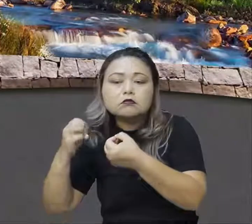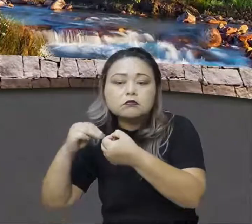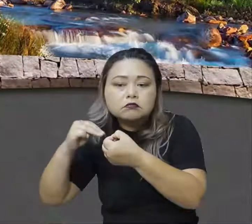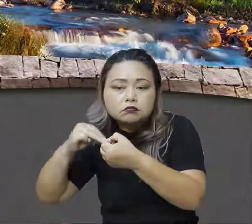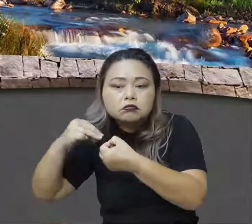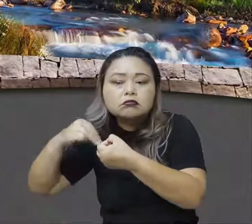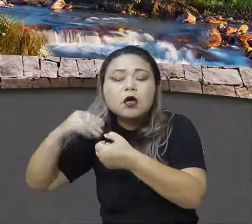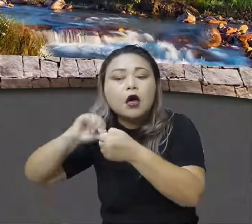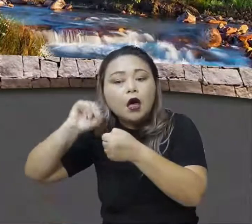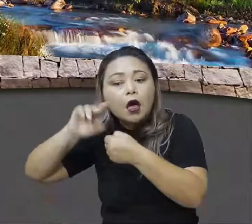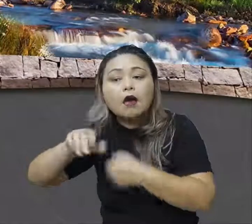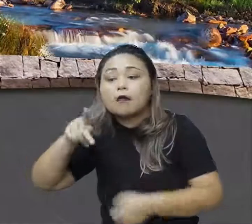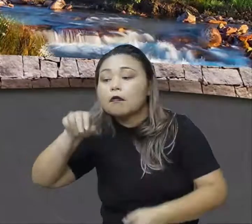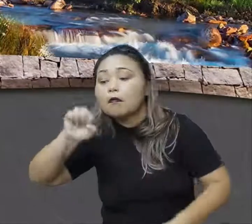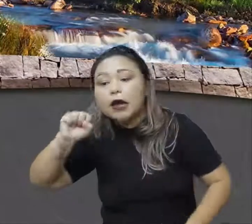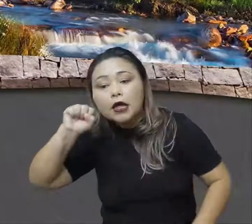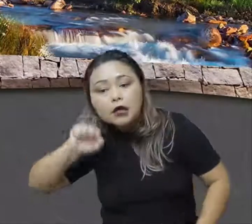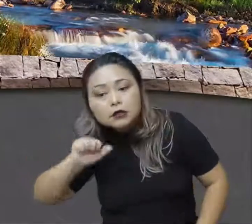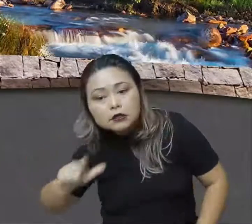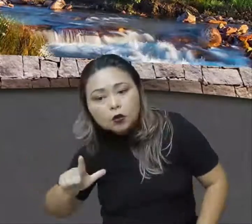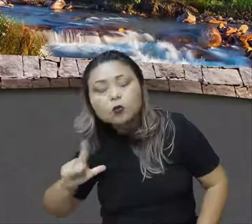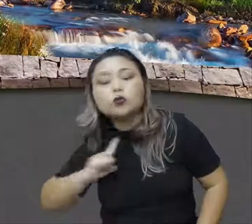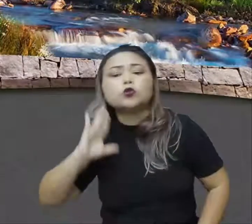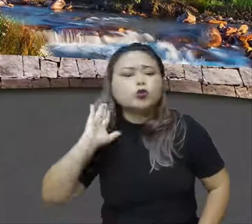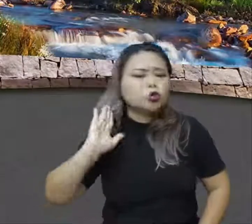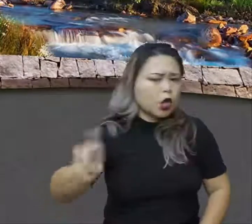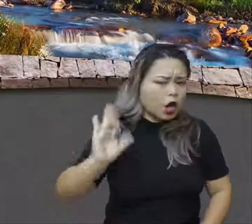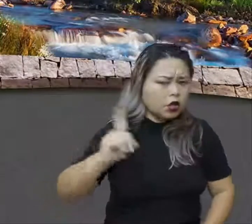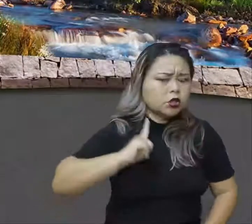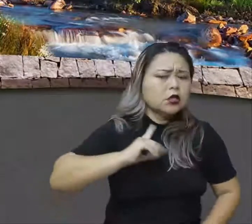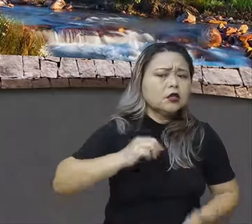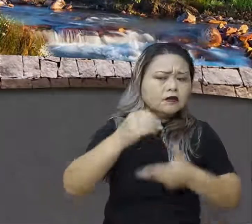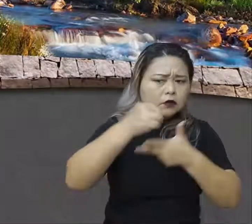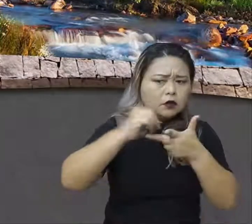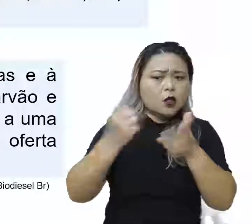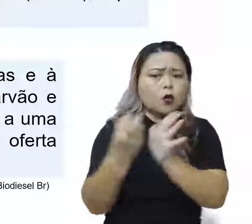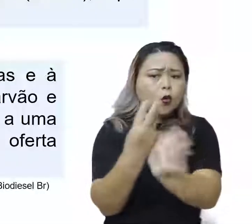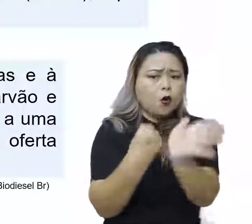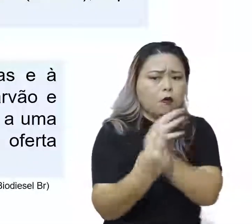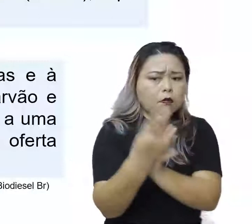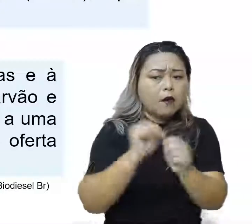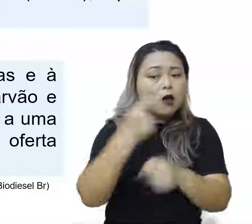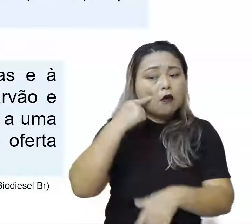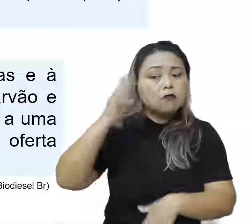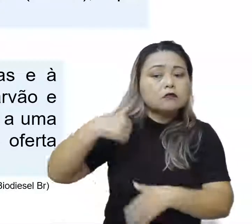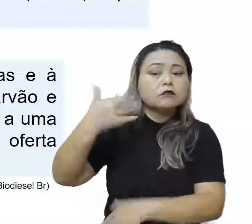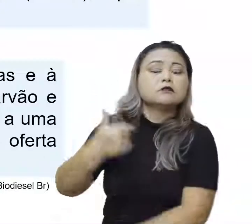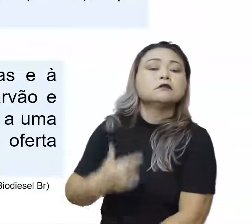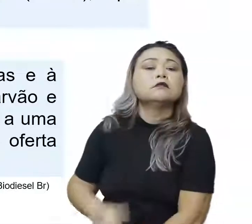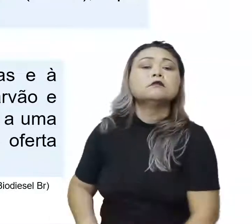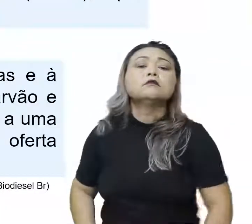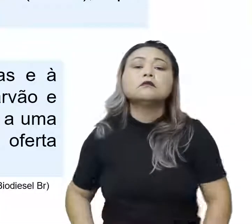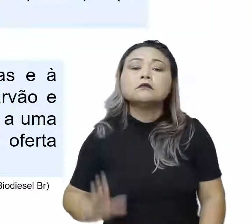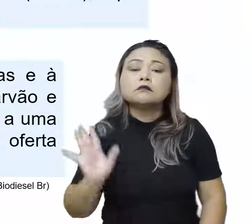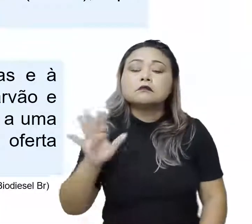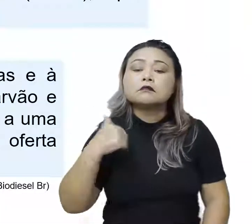Tudo bem? Pré-sal. Já teve no Enem também com mapinha. Tudo bem? Vamos em frente.